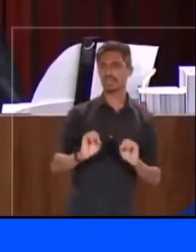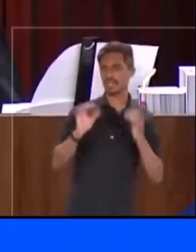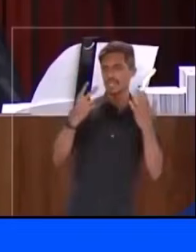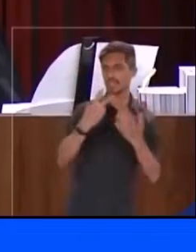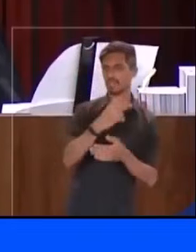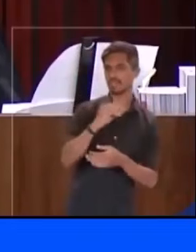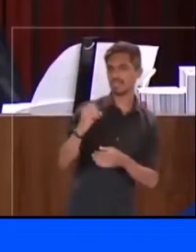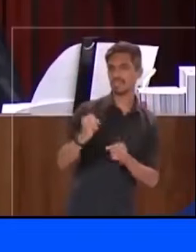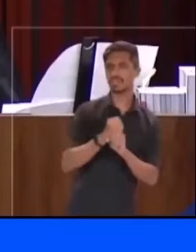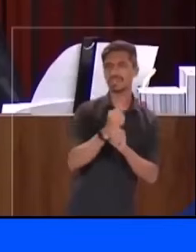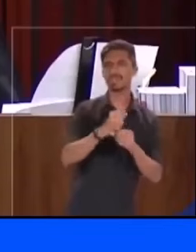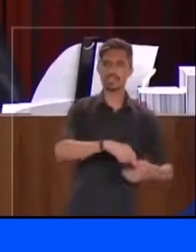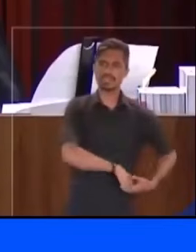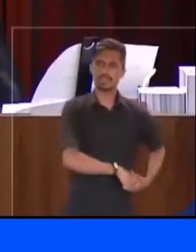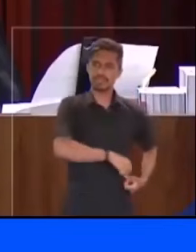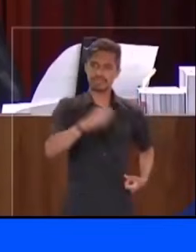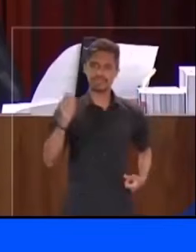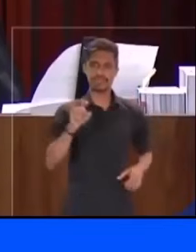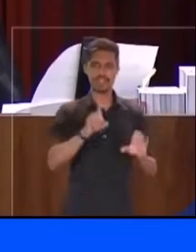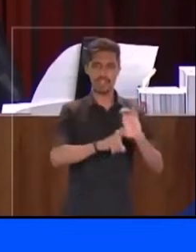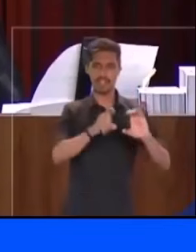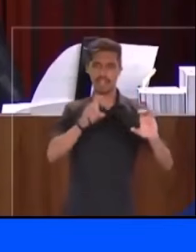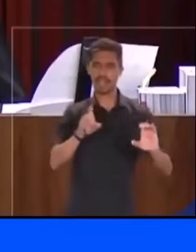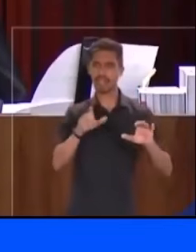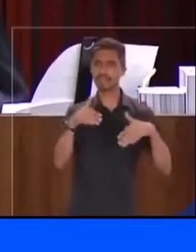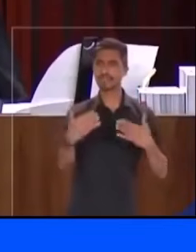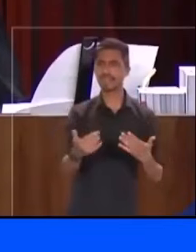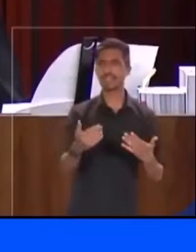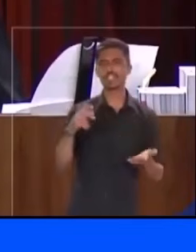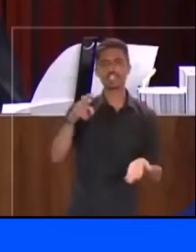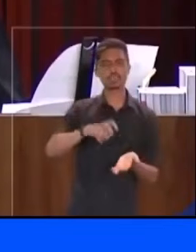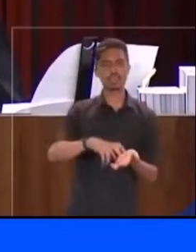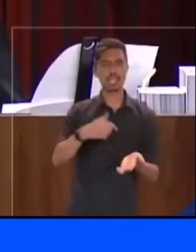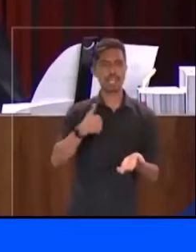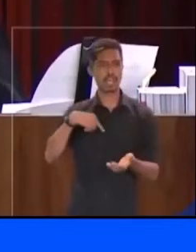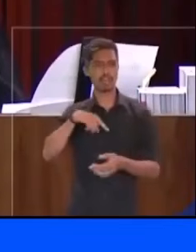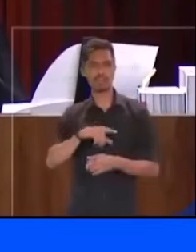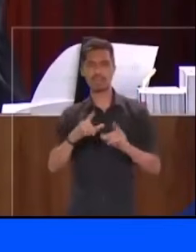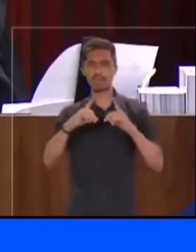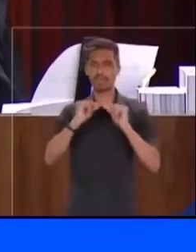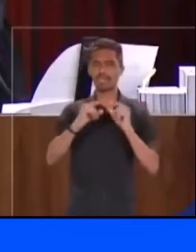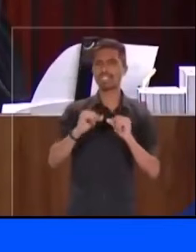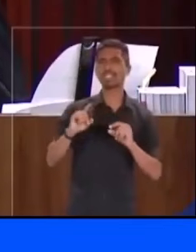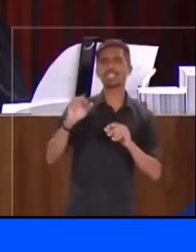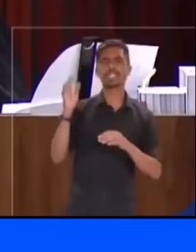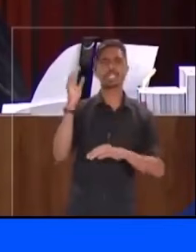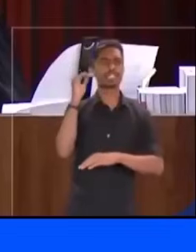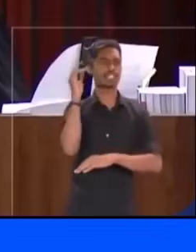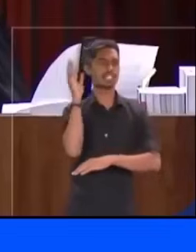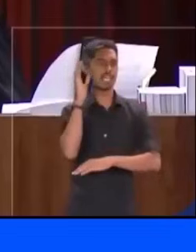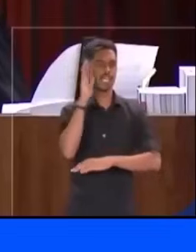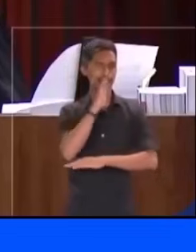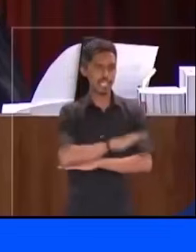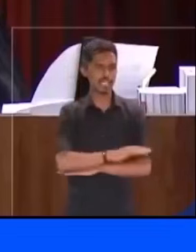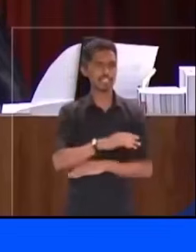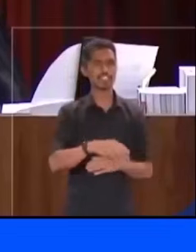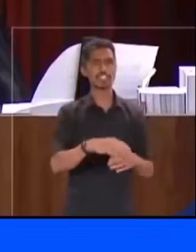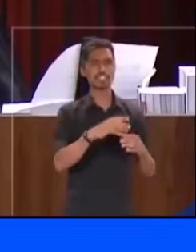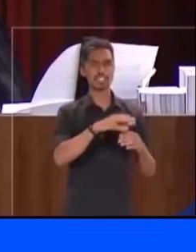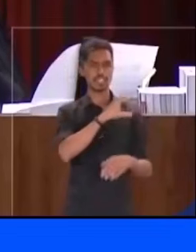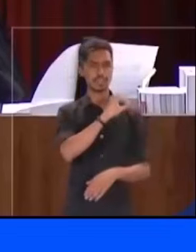nossa independência. Pela manhã estarei em Brasília, à tarde em Copacabana, no Rio de